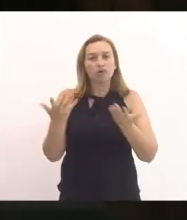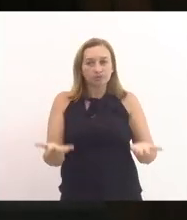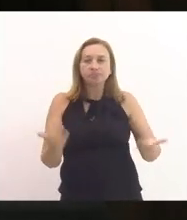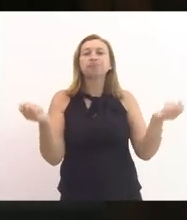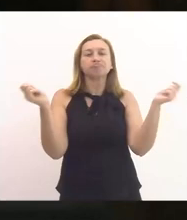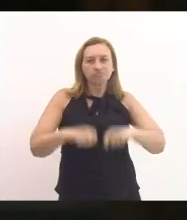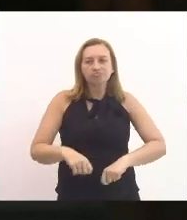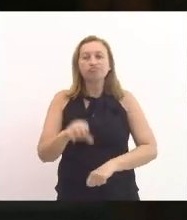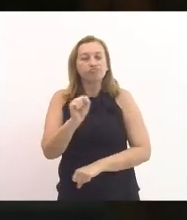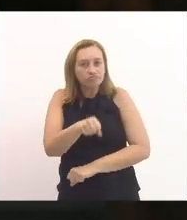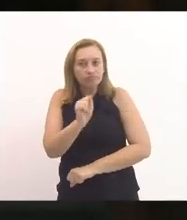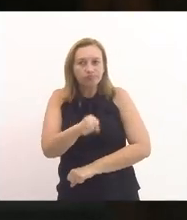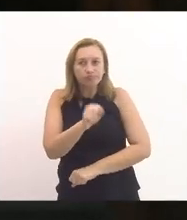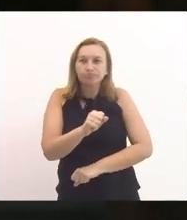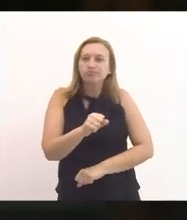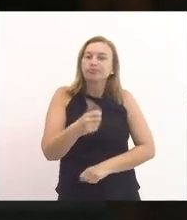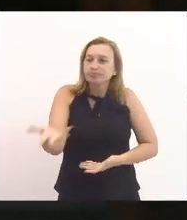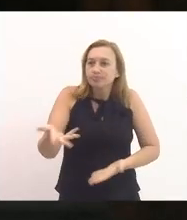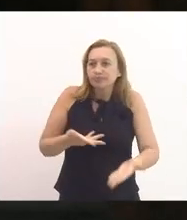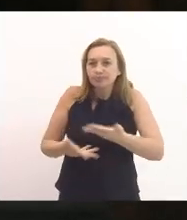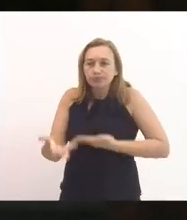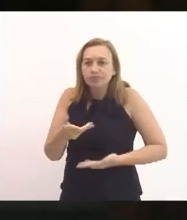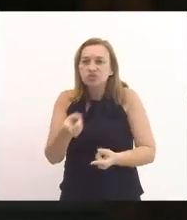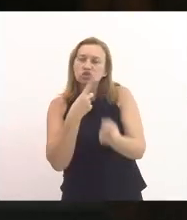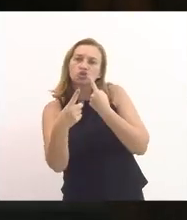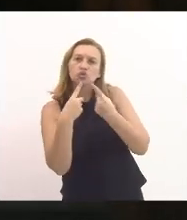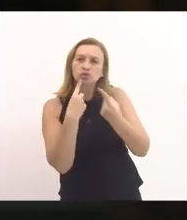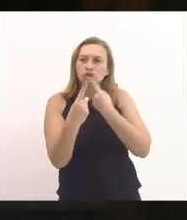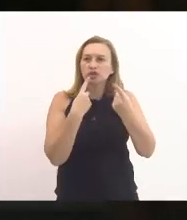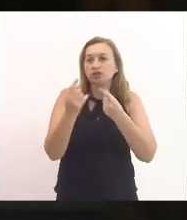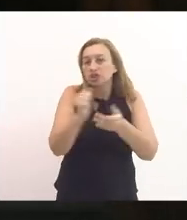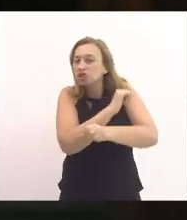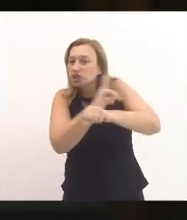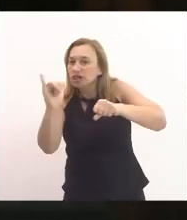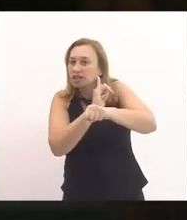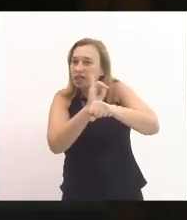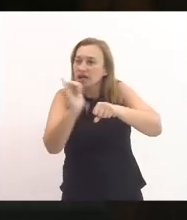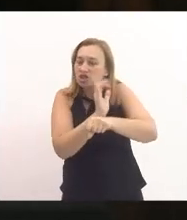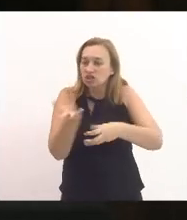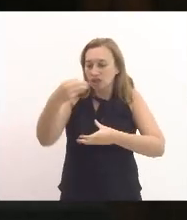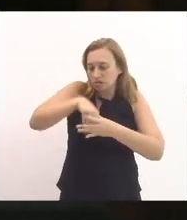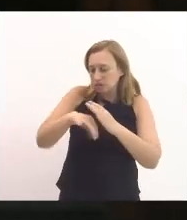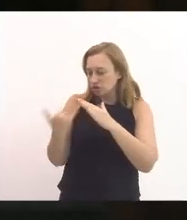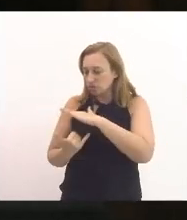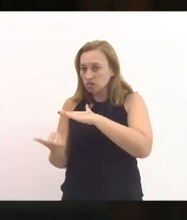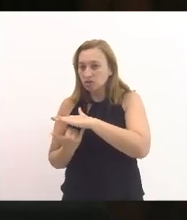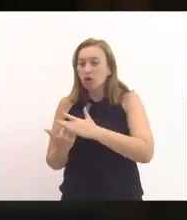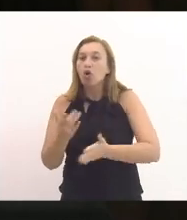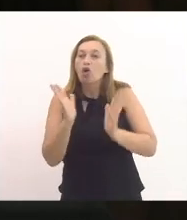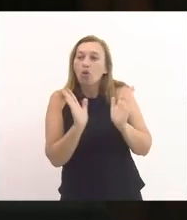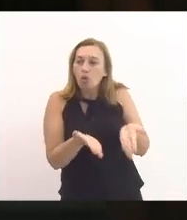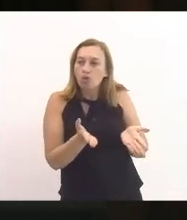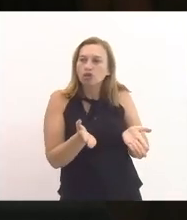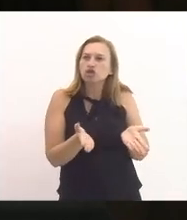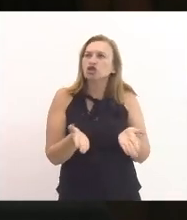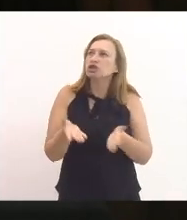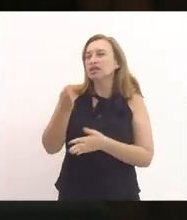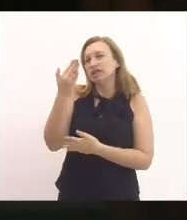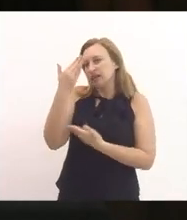tem Oi pode sim de participar de discussões estratégicas dentro da inscrição a gente hoje